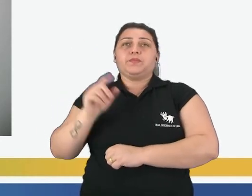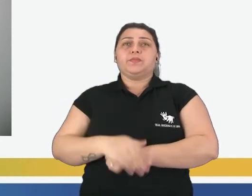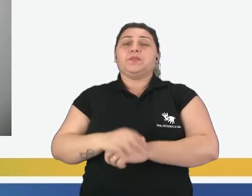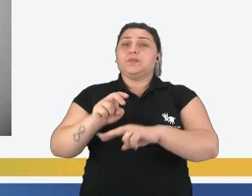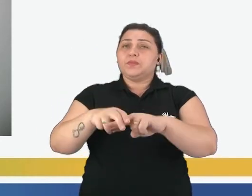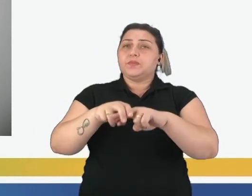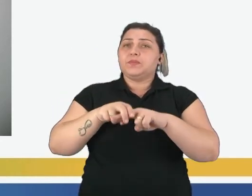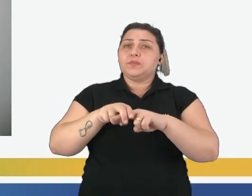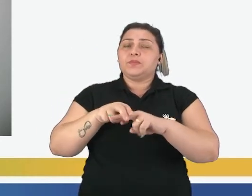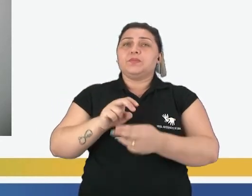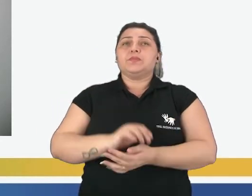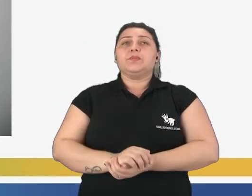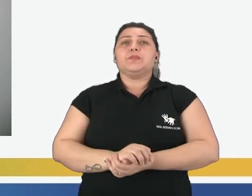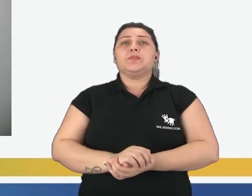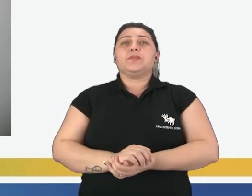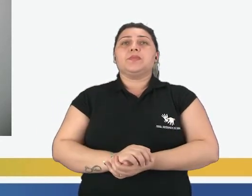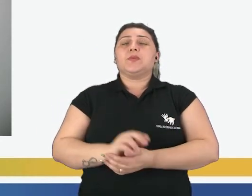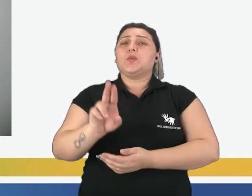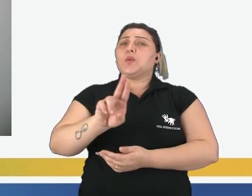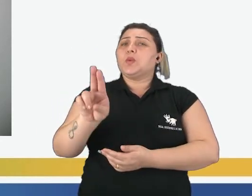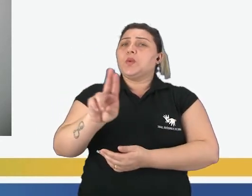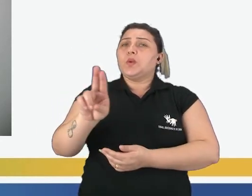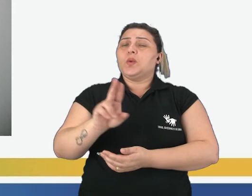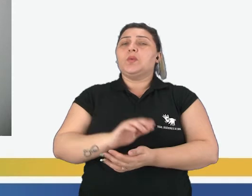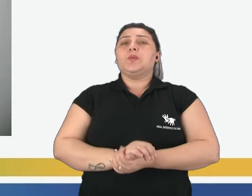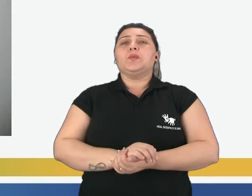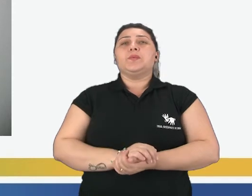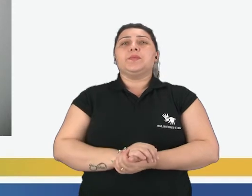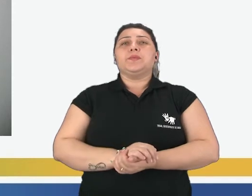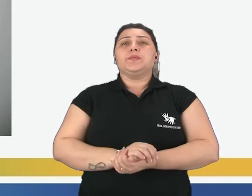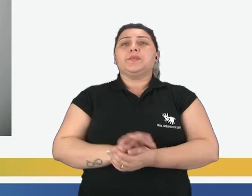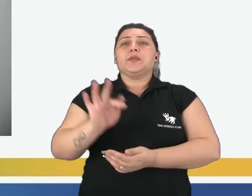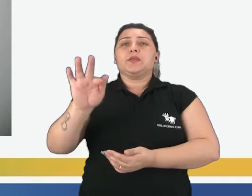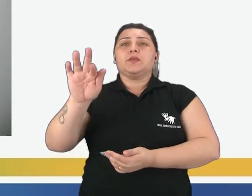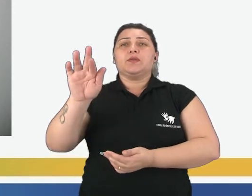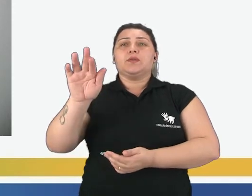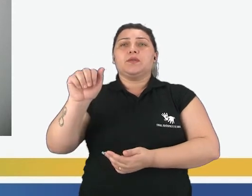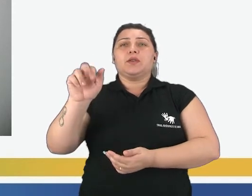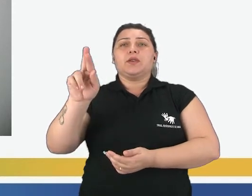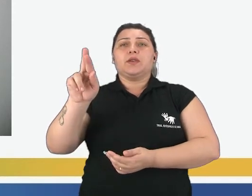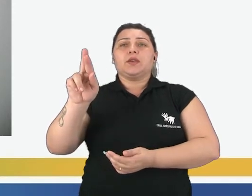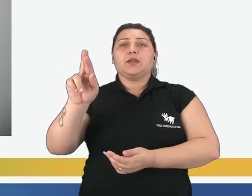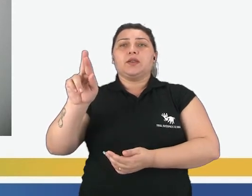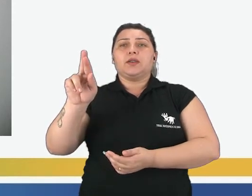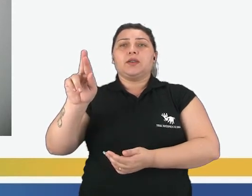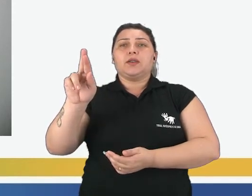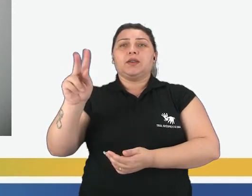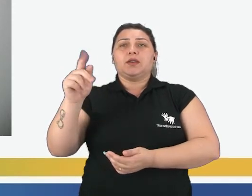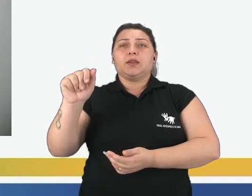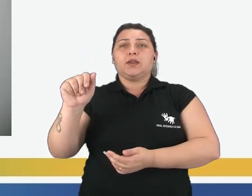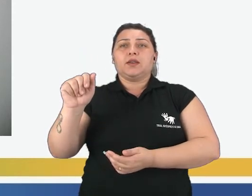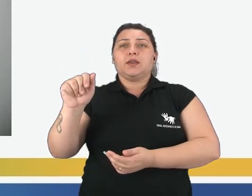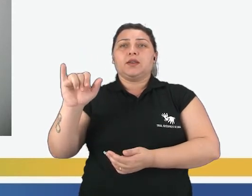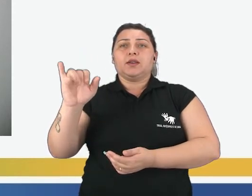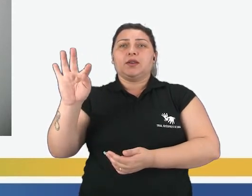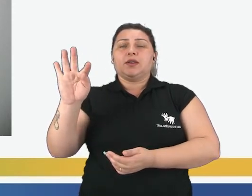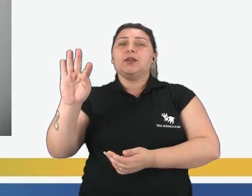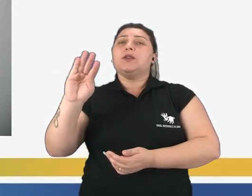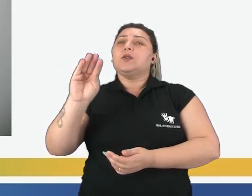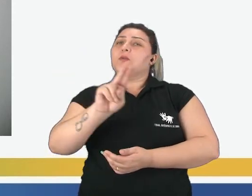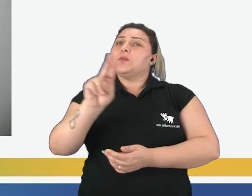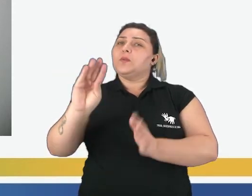por isso, por causa do nome dele, né, que era Fahrenheit, um dos nomes dele, né, tinha Fahrenheit, aí